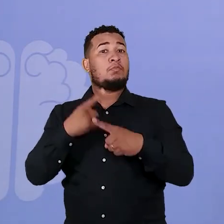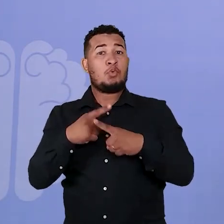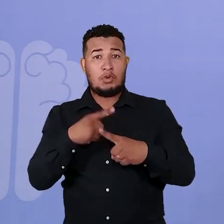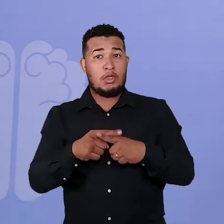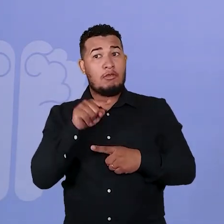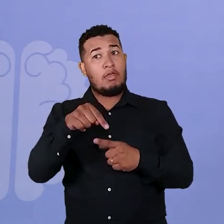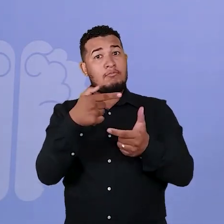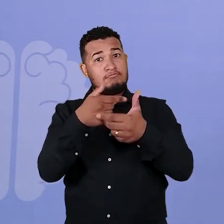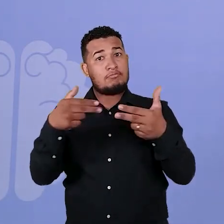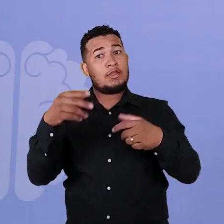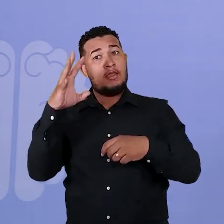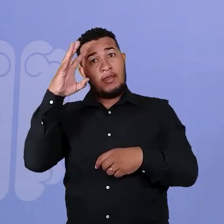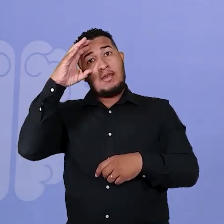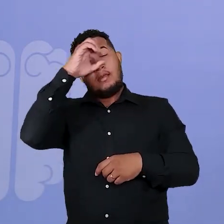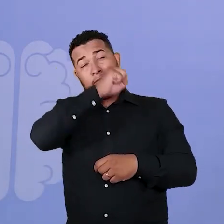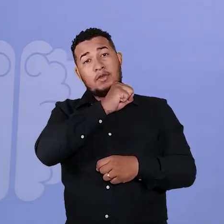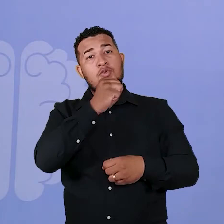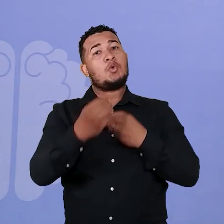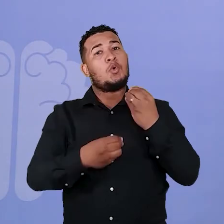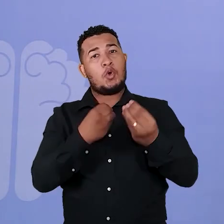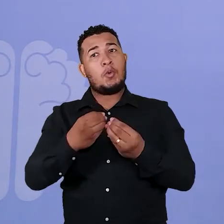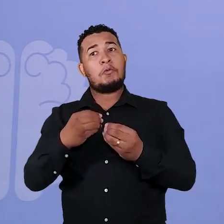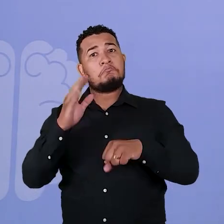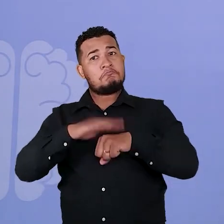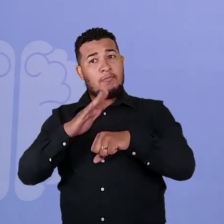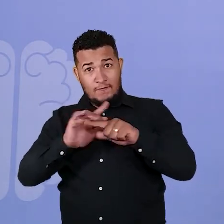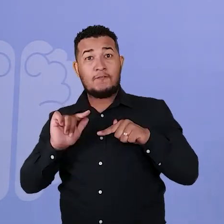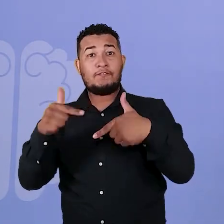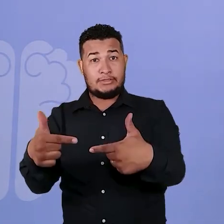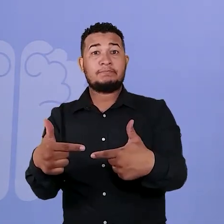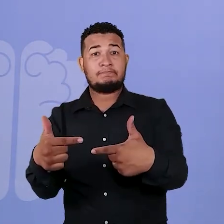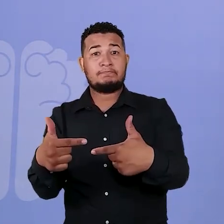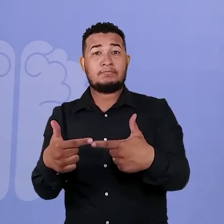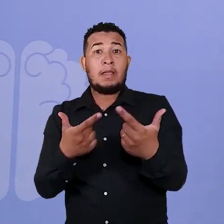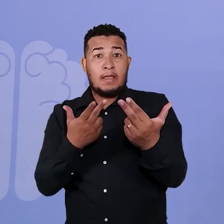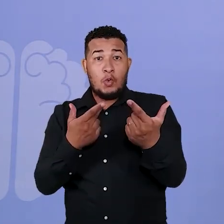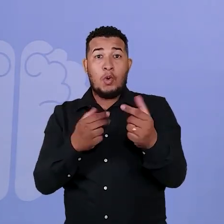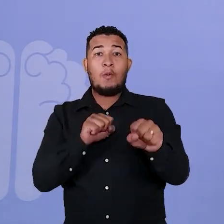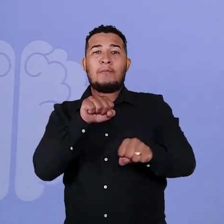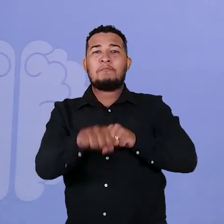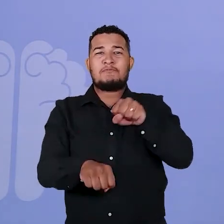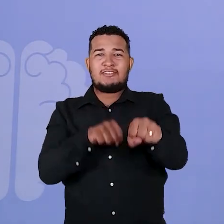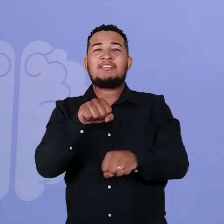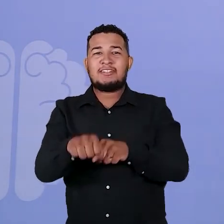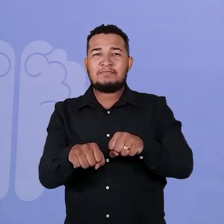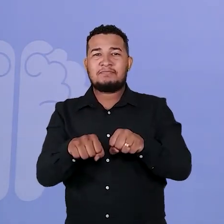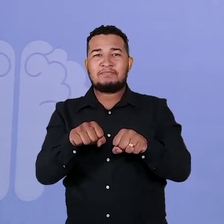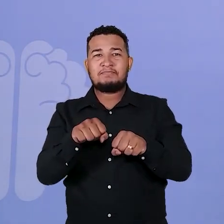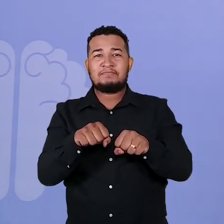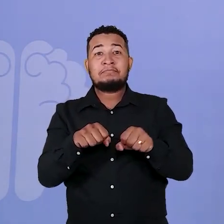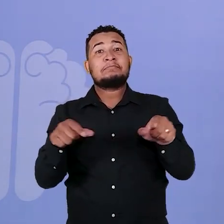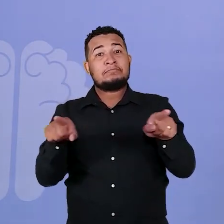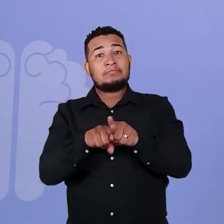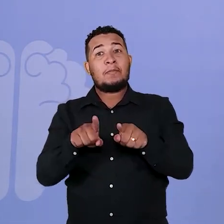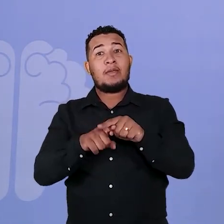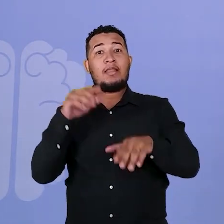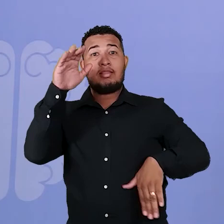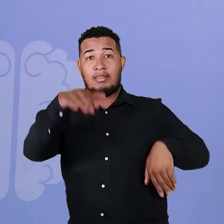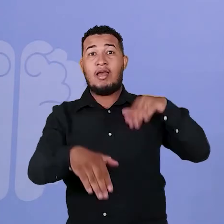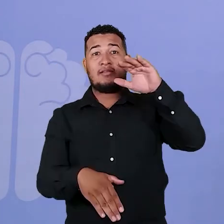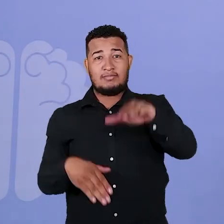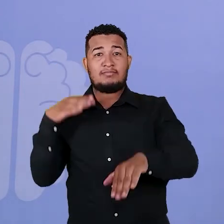fazer, porque é algo que a gente aprende a fazer fazendo. É igual andar de bicicleta,